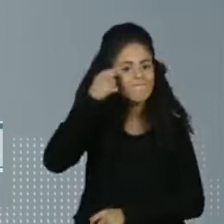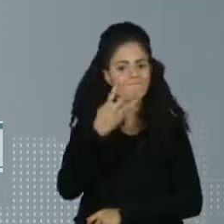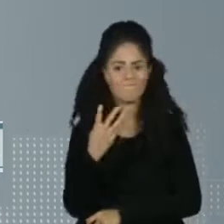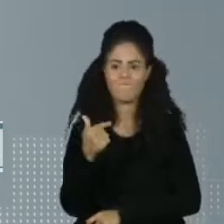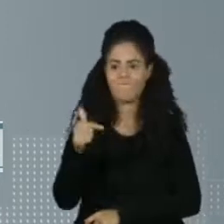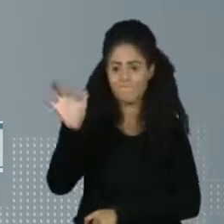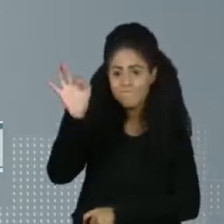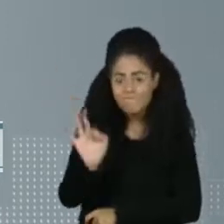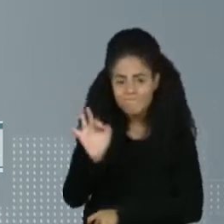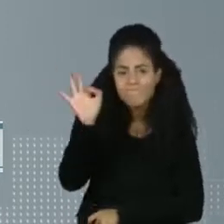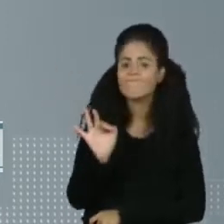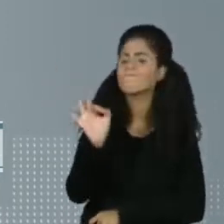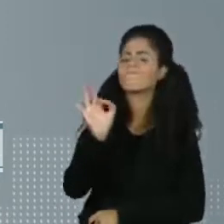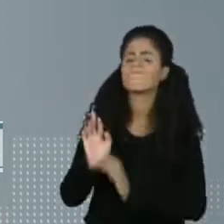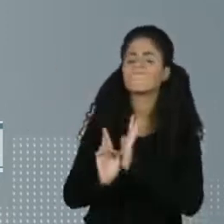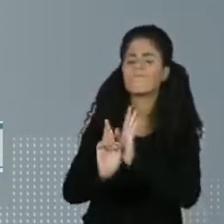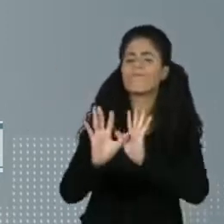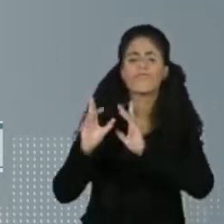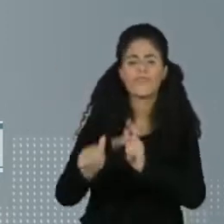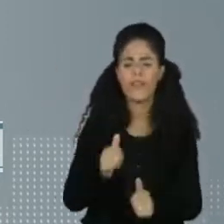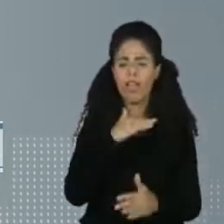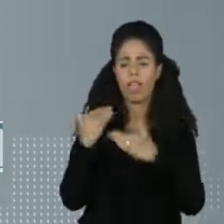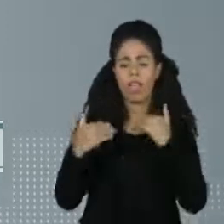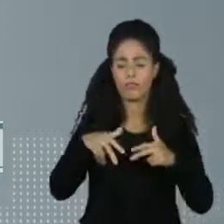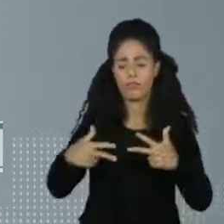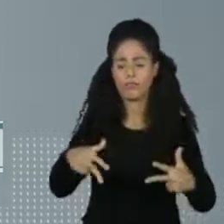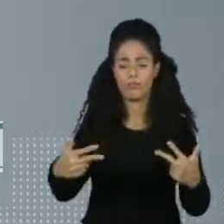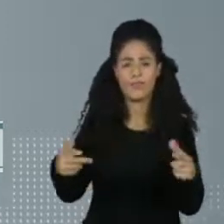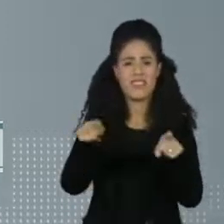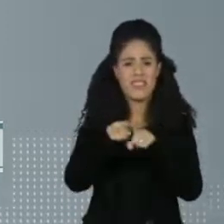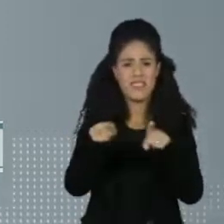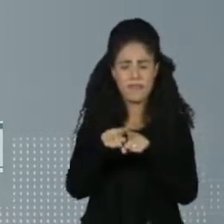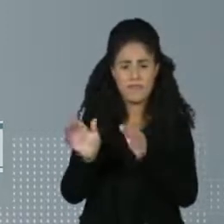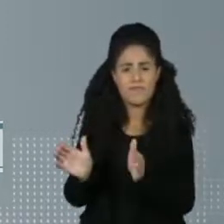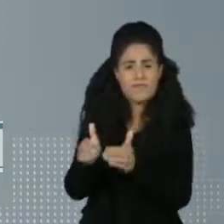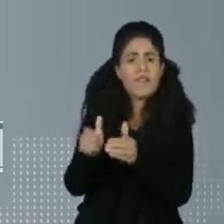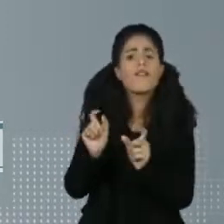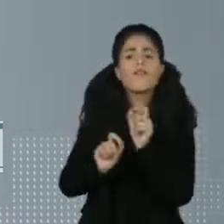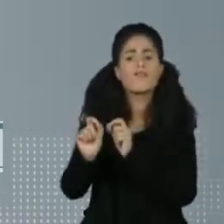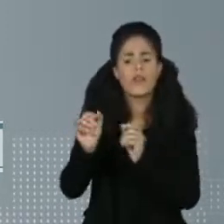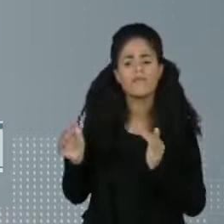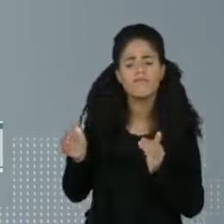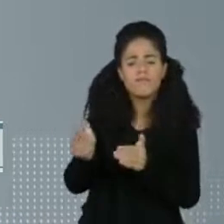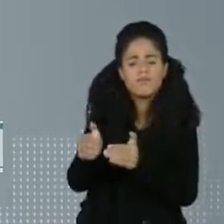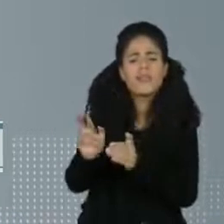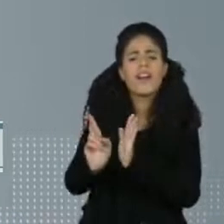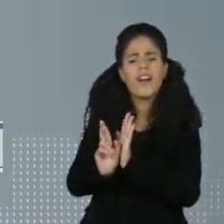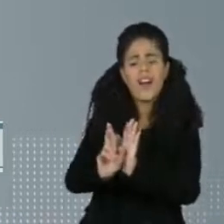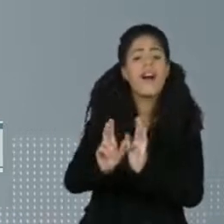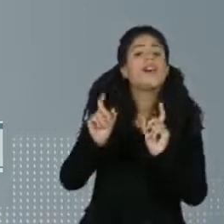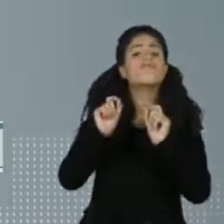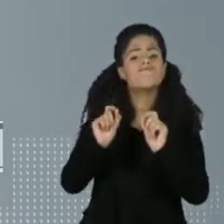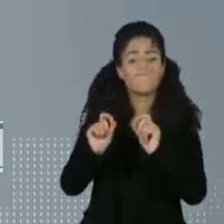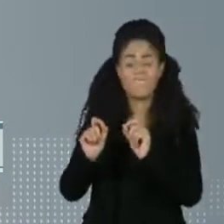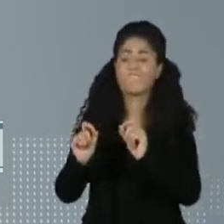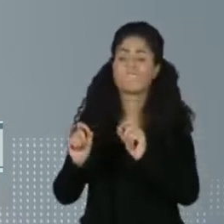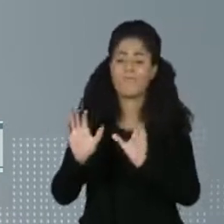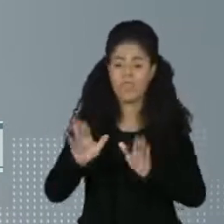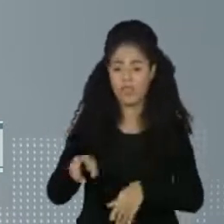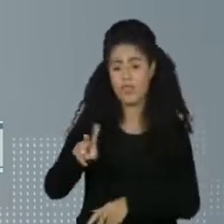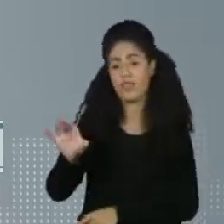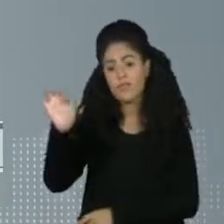47 por cento do total de mortos pela convide o grupo também corresponde a mais da metade